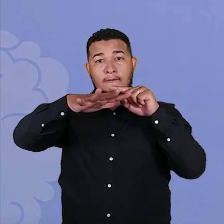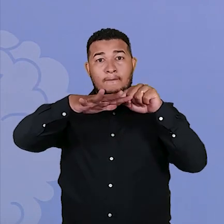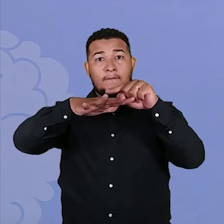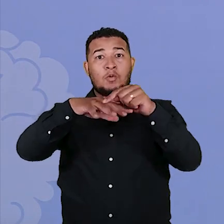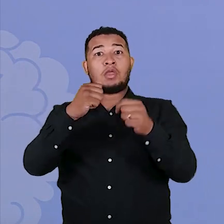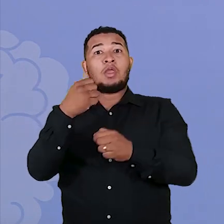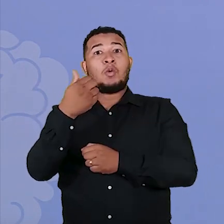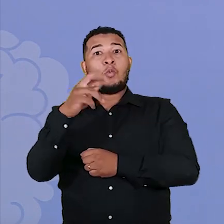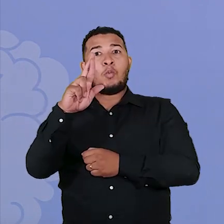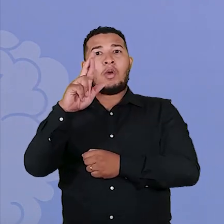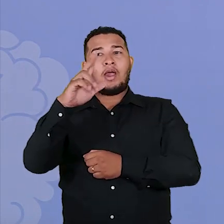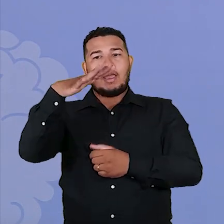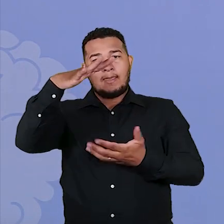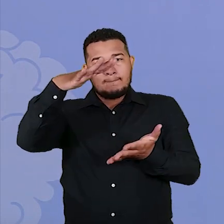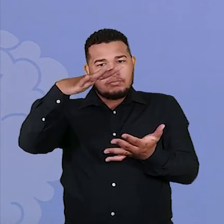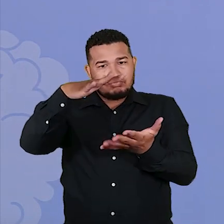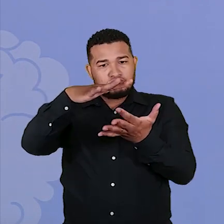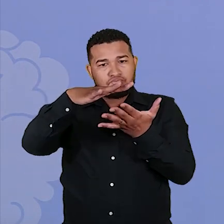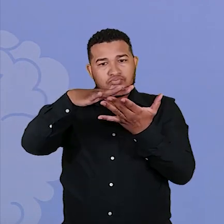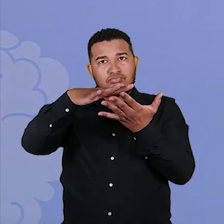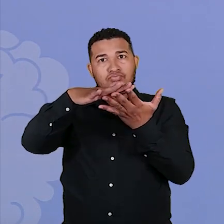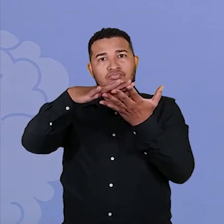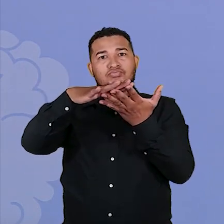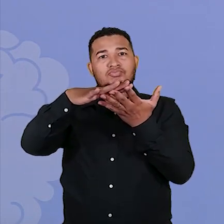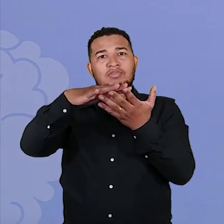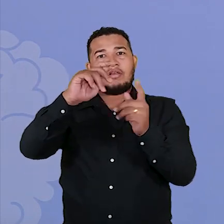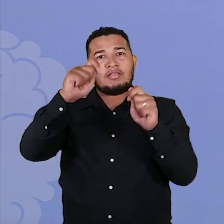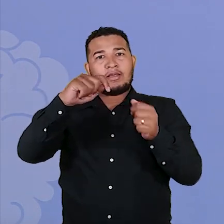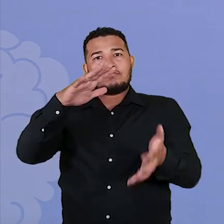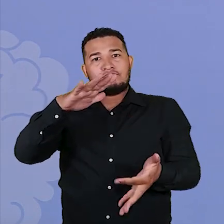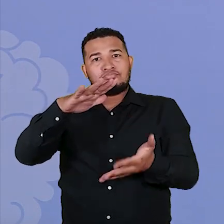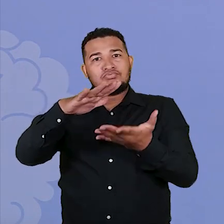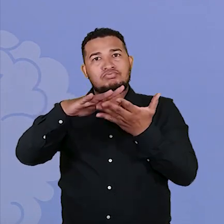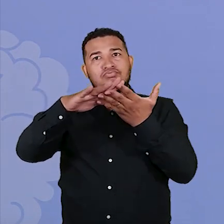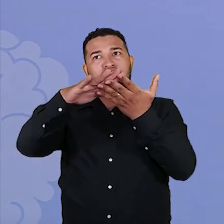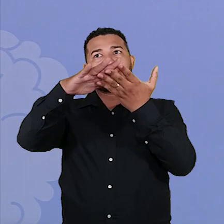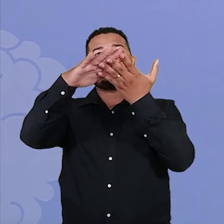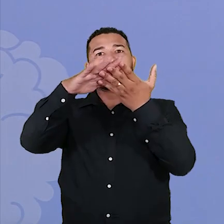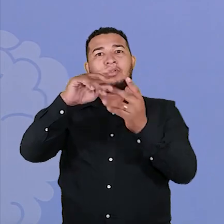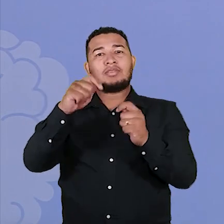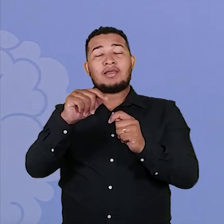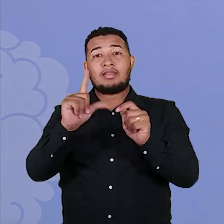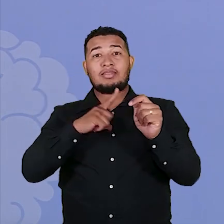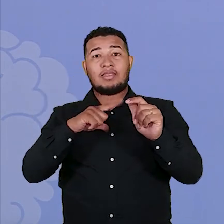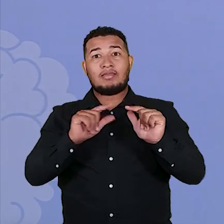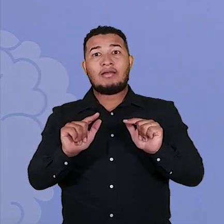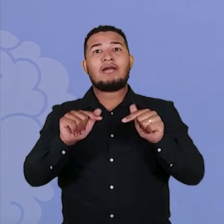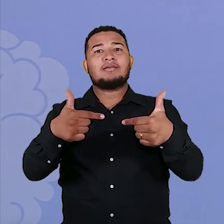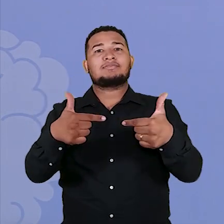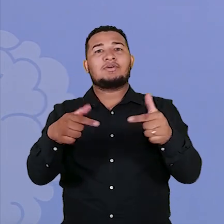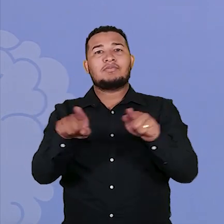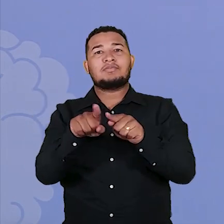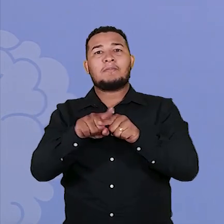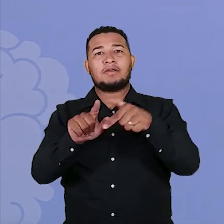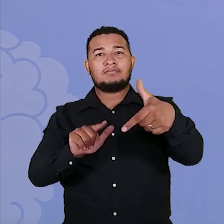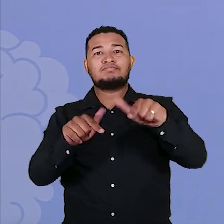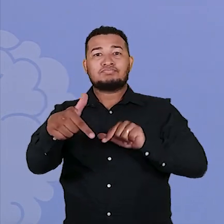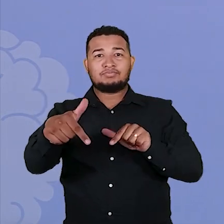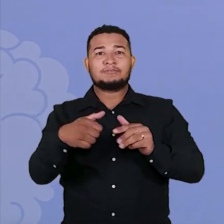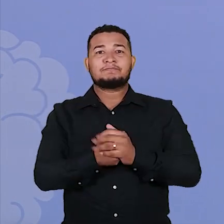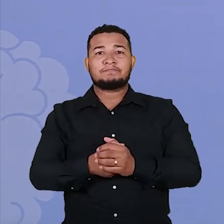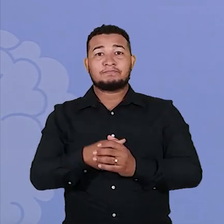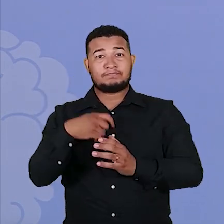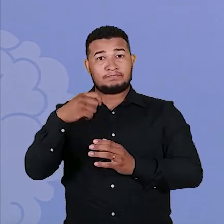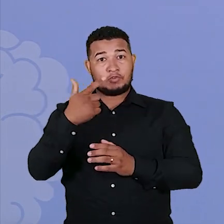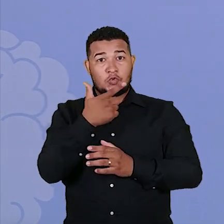o ar ele vai para debaixo da hélice e ele consiga subir tá fazendo uma ação e reação